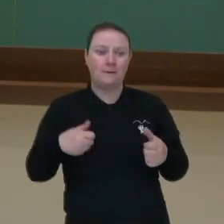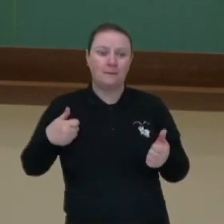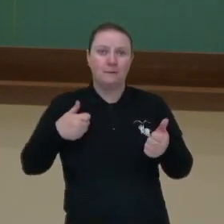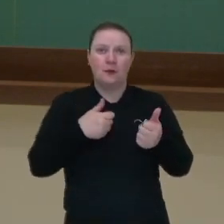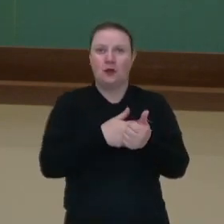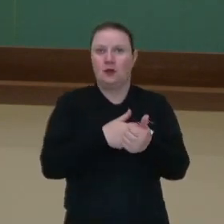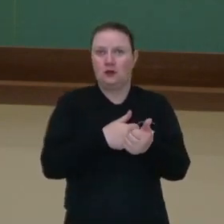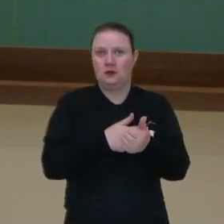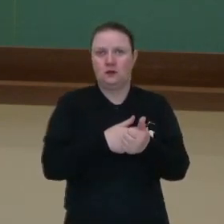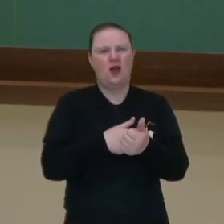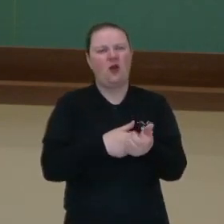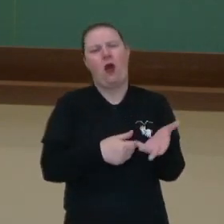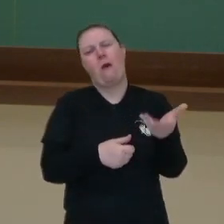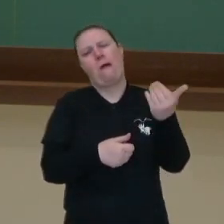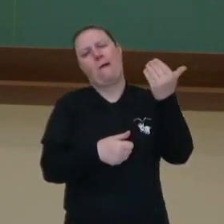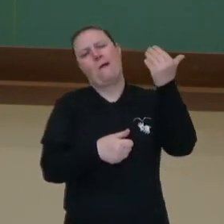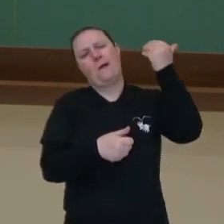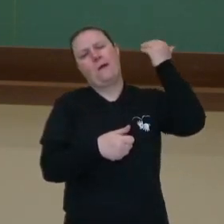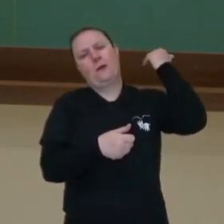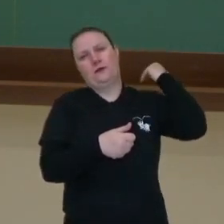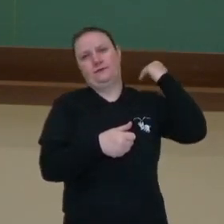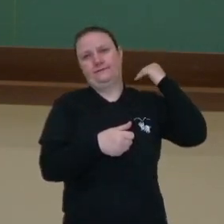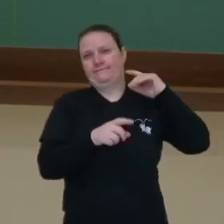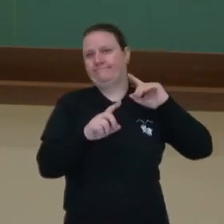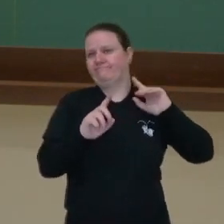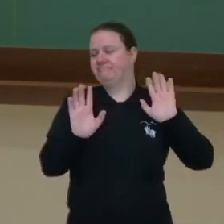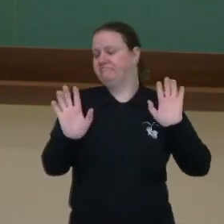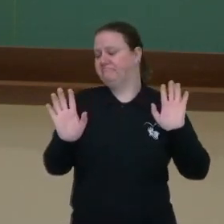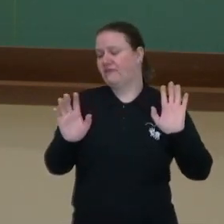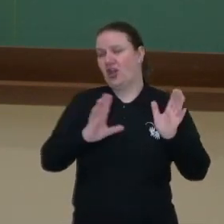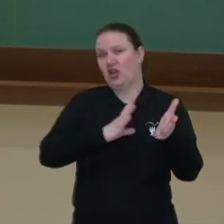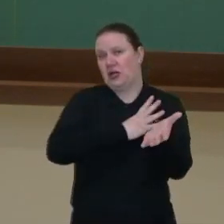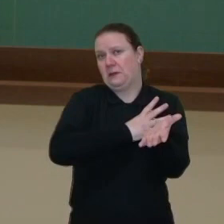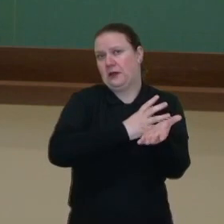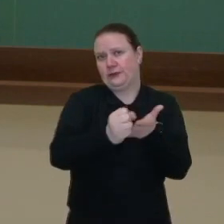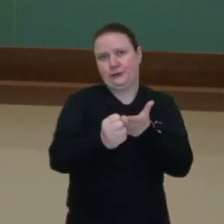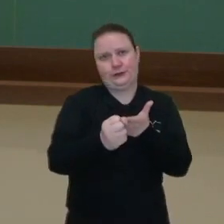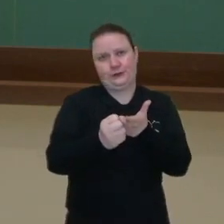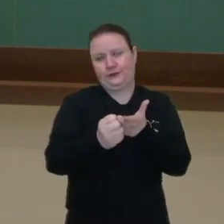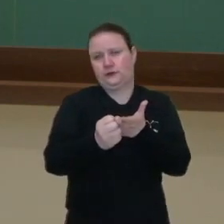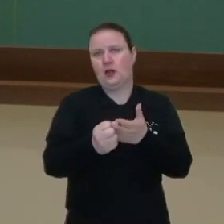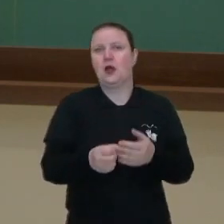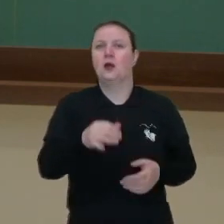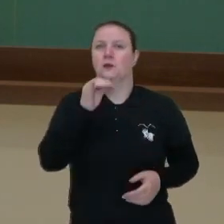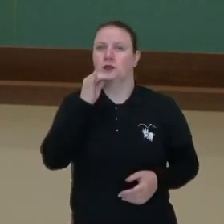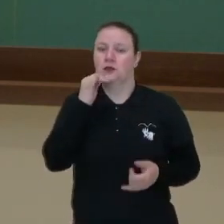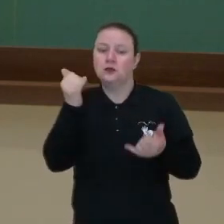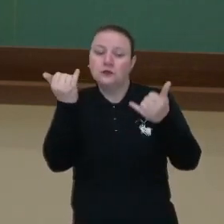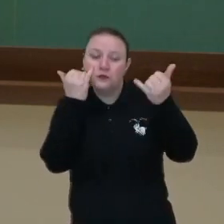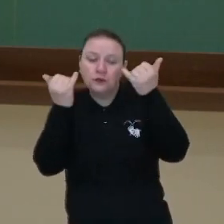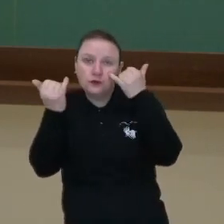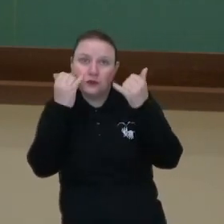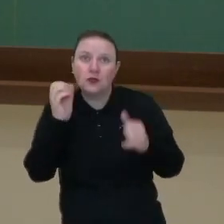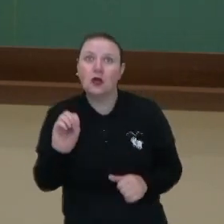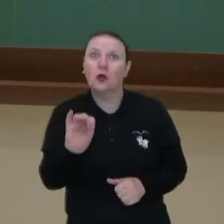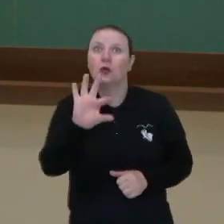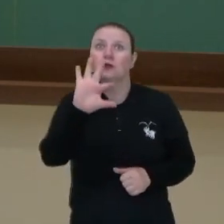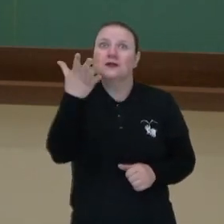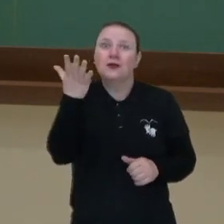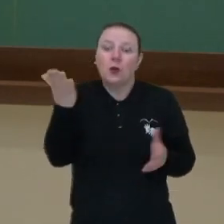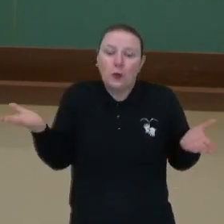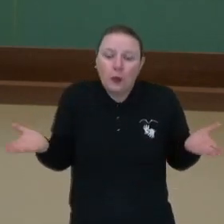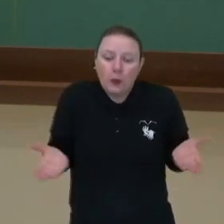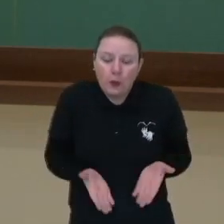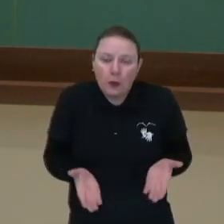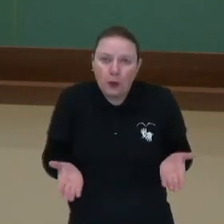recente. Geralmente a notícia ou é algo que aconteceu naquele mesmo dia, certo? No decorrer do dia,